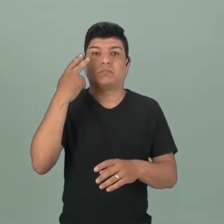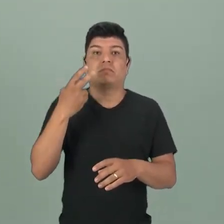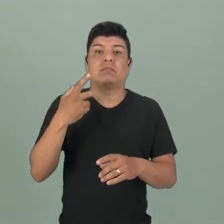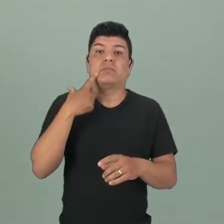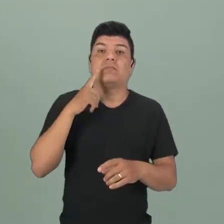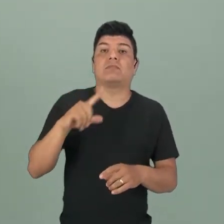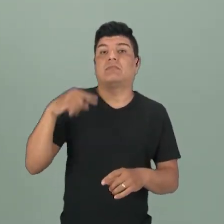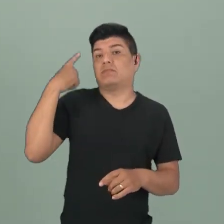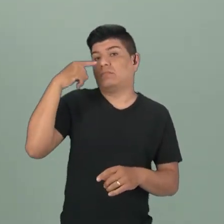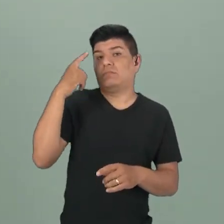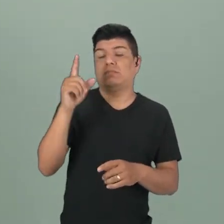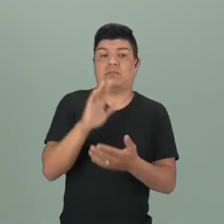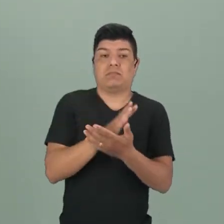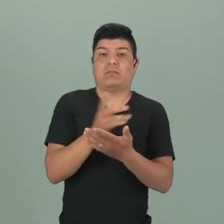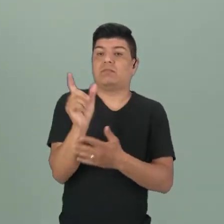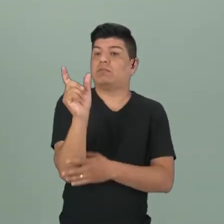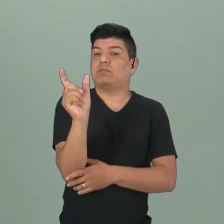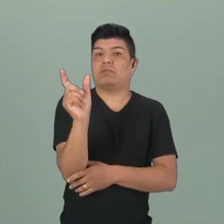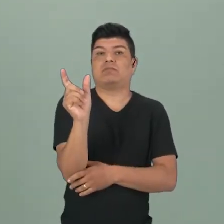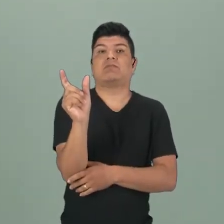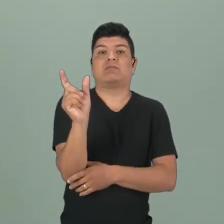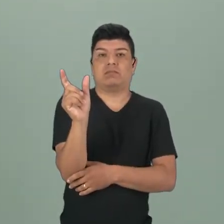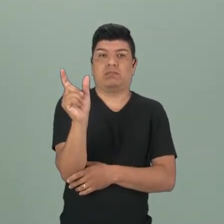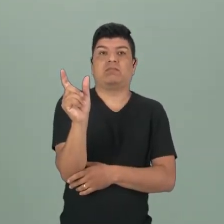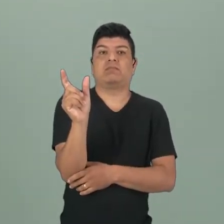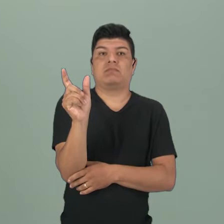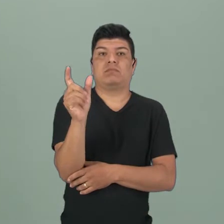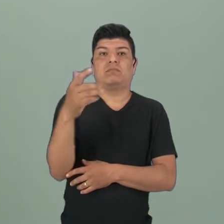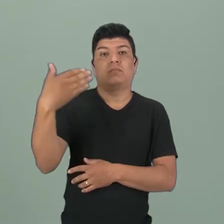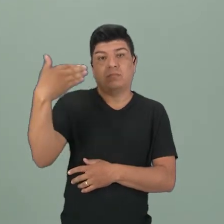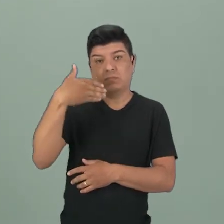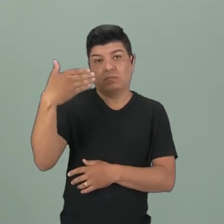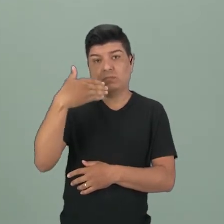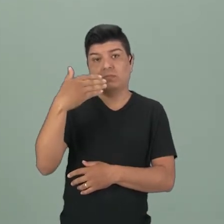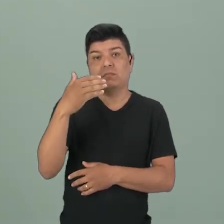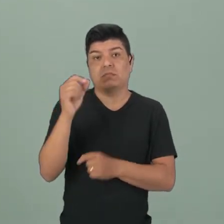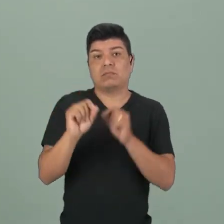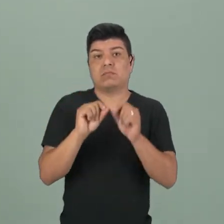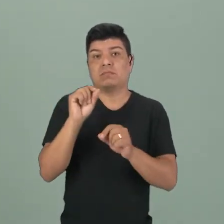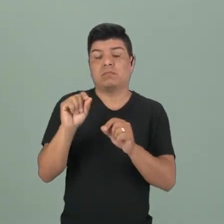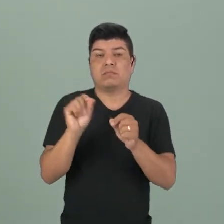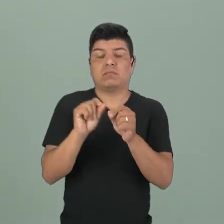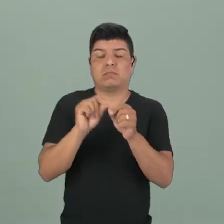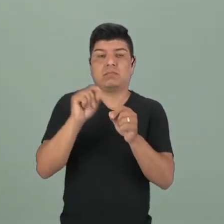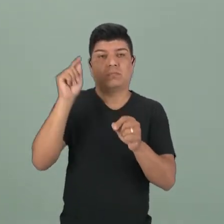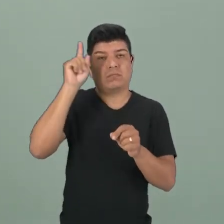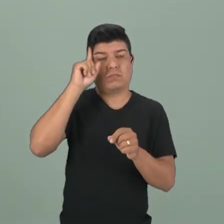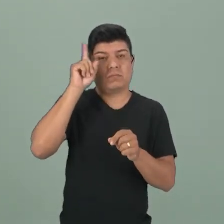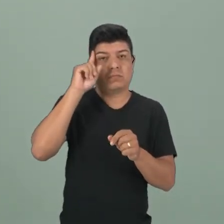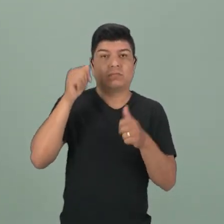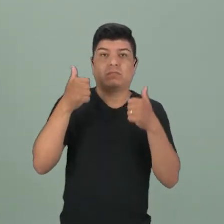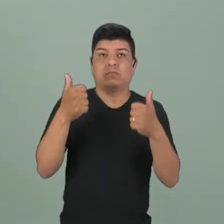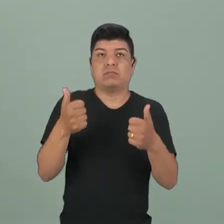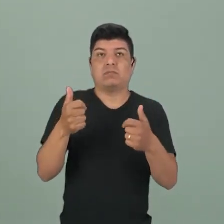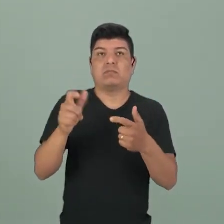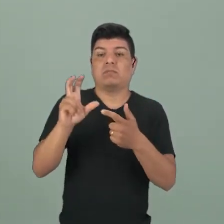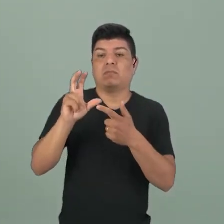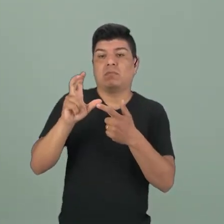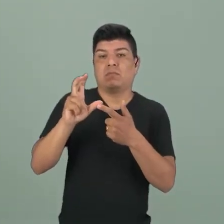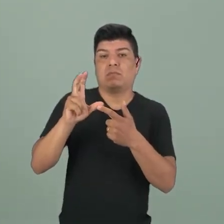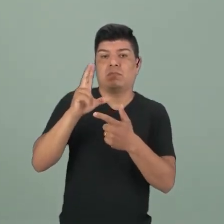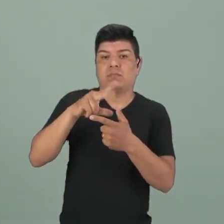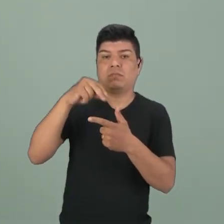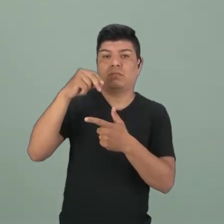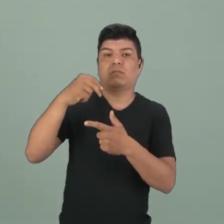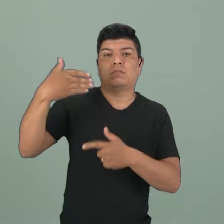né, eu tenho algumas palavrinhas que elas denotam essas frequências, né, de atividades que fazemos no dia a dia, que são os advérbios de